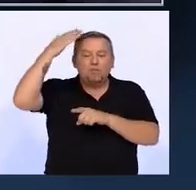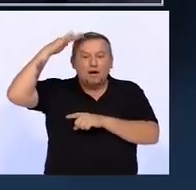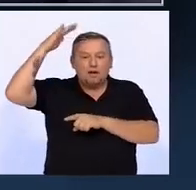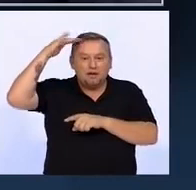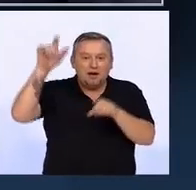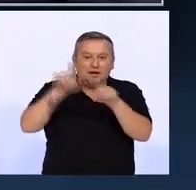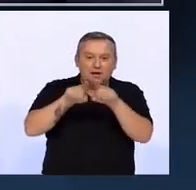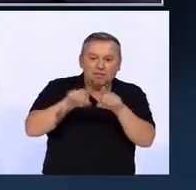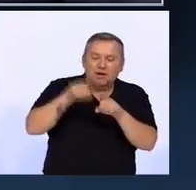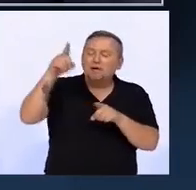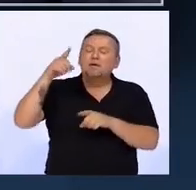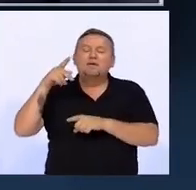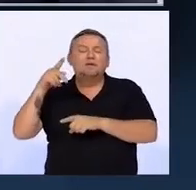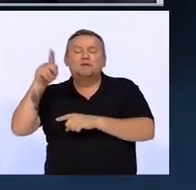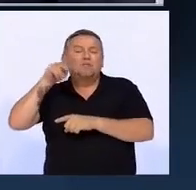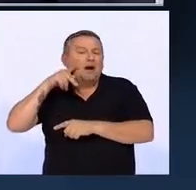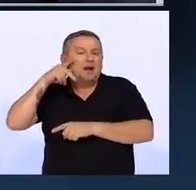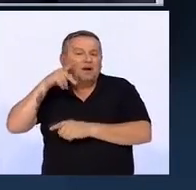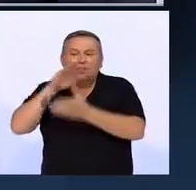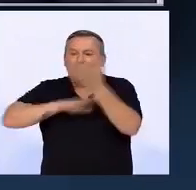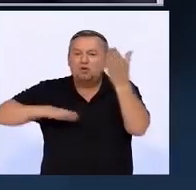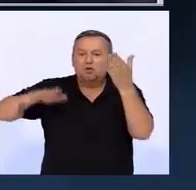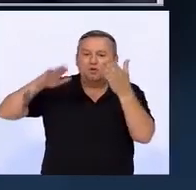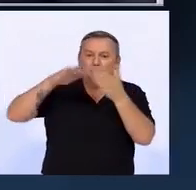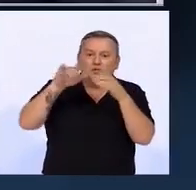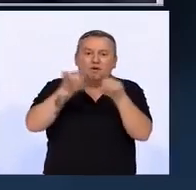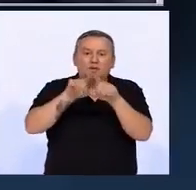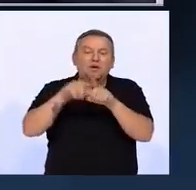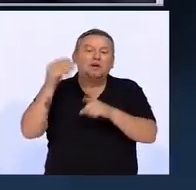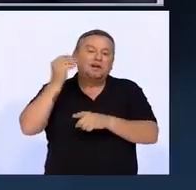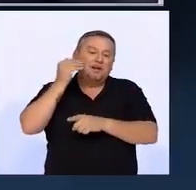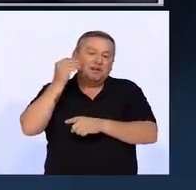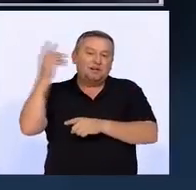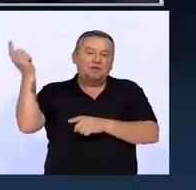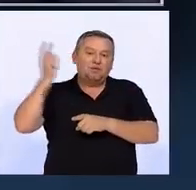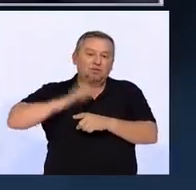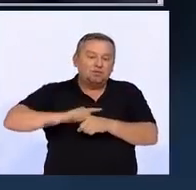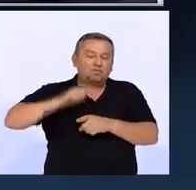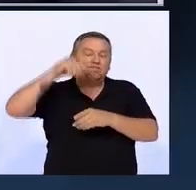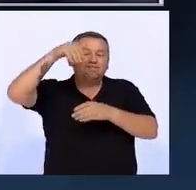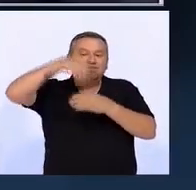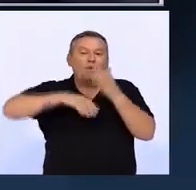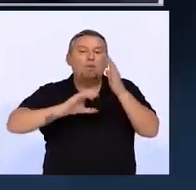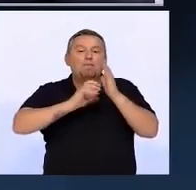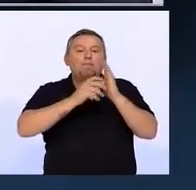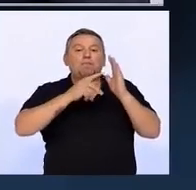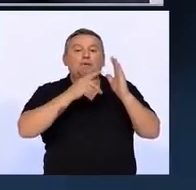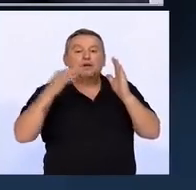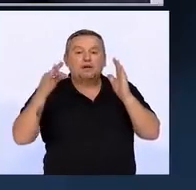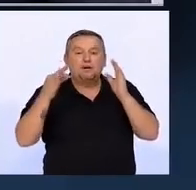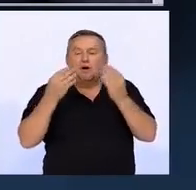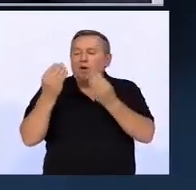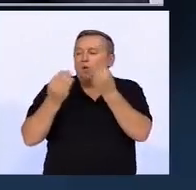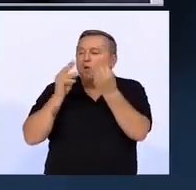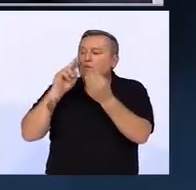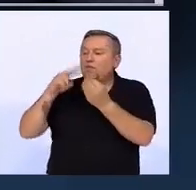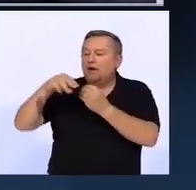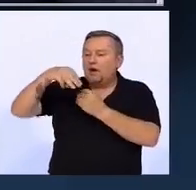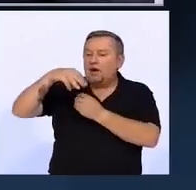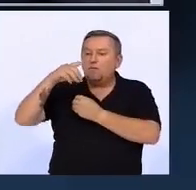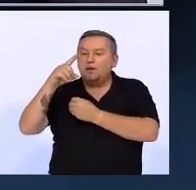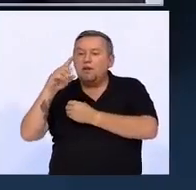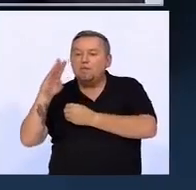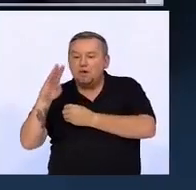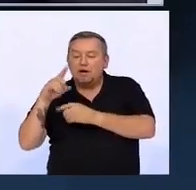José Maranhão na Paraíba, todos eles flertando com a candidatura do PT. Como contar com a estrutura do MDB nessa